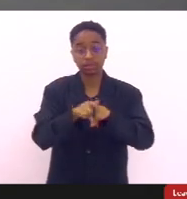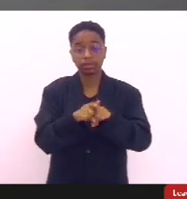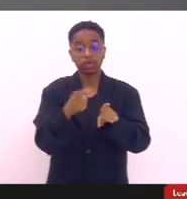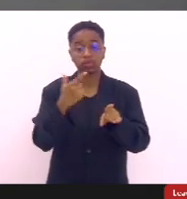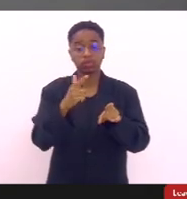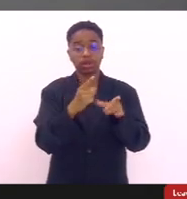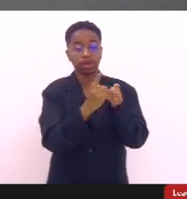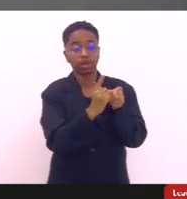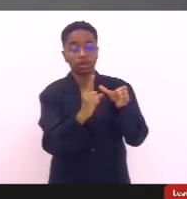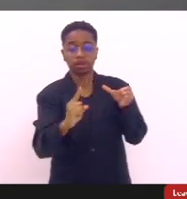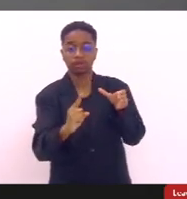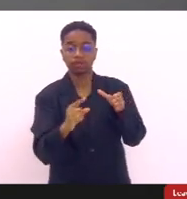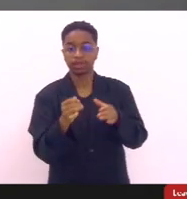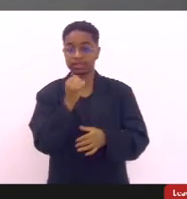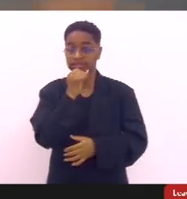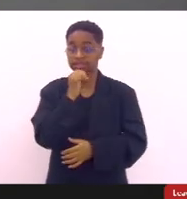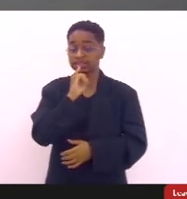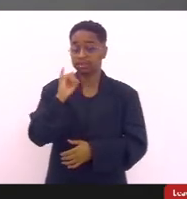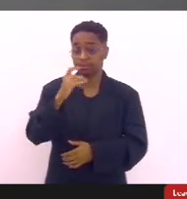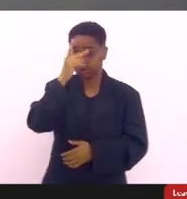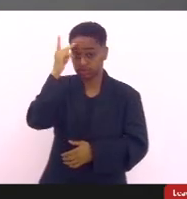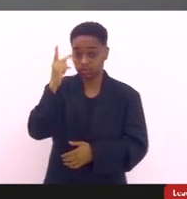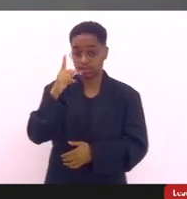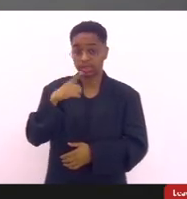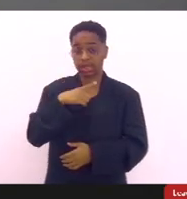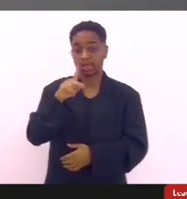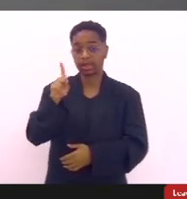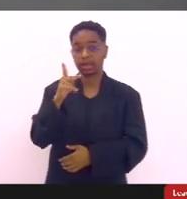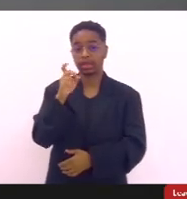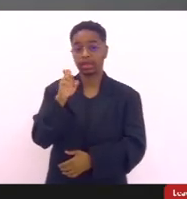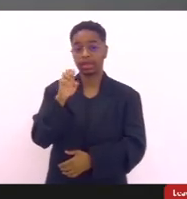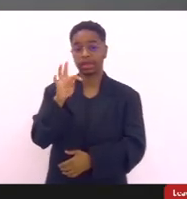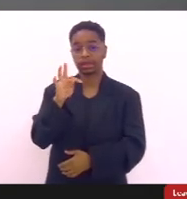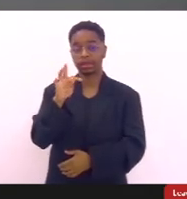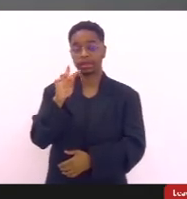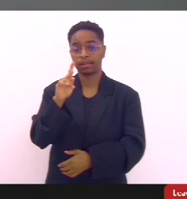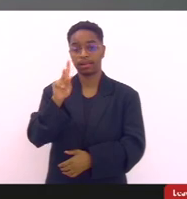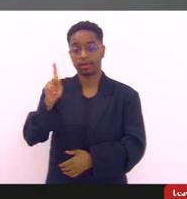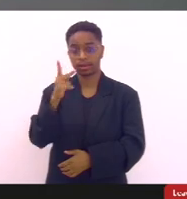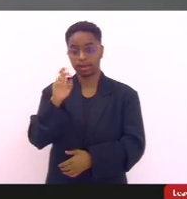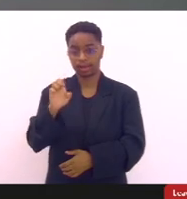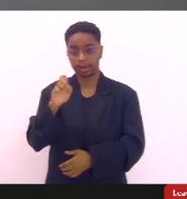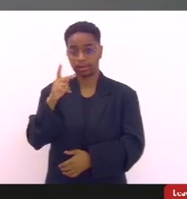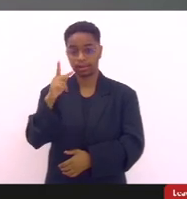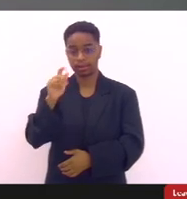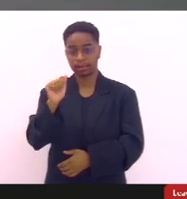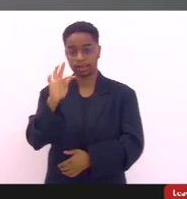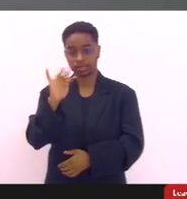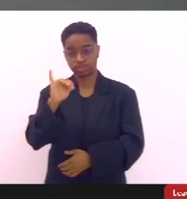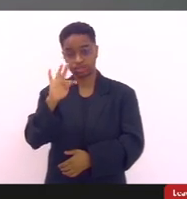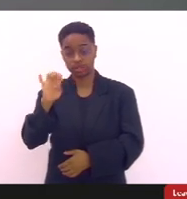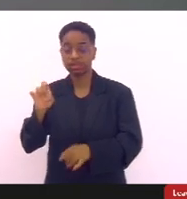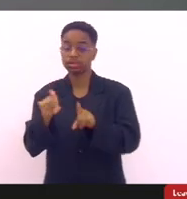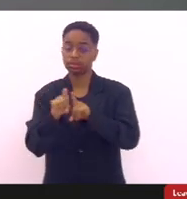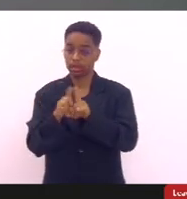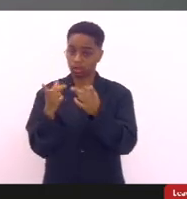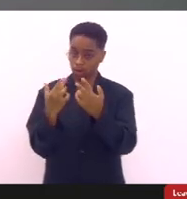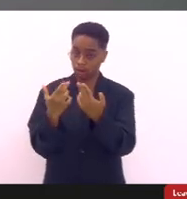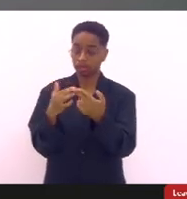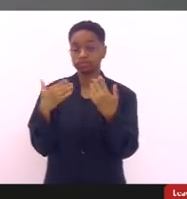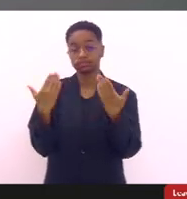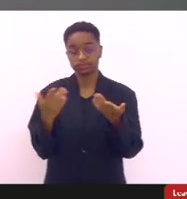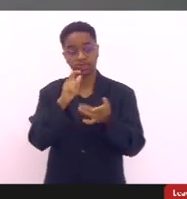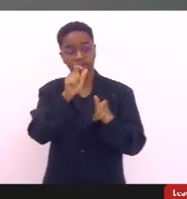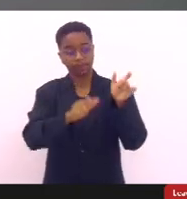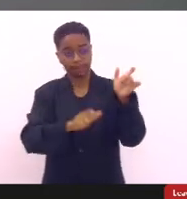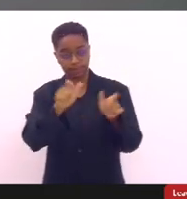desenvolve diabetes, que desenvolve hepatite pelo tratamento, efeito da droga. A mesma coisa. Então, essas pessoas